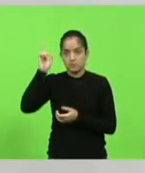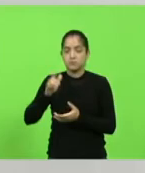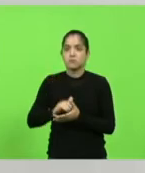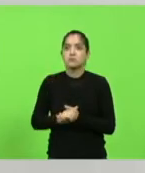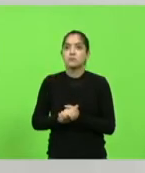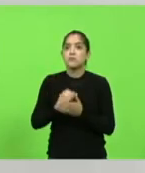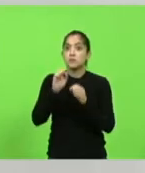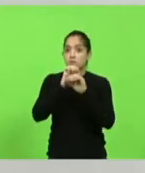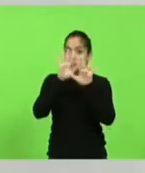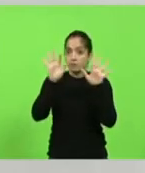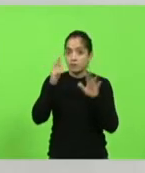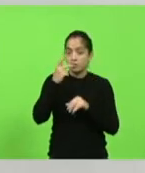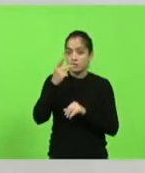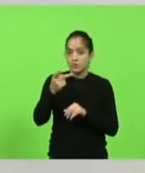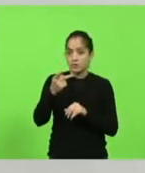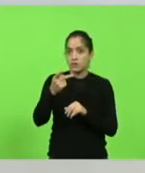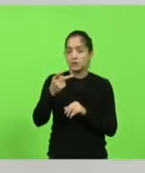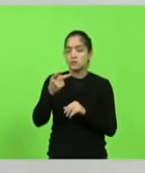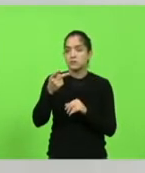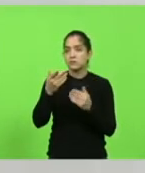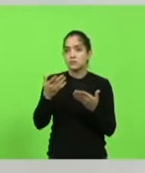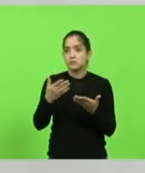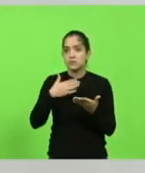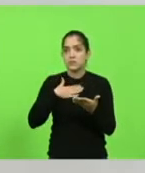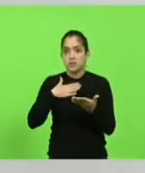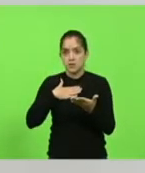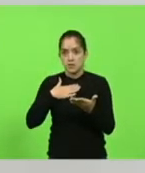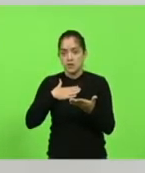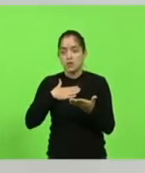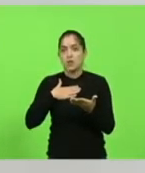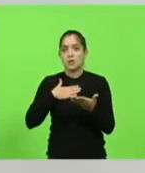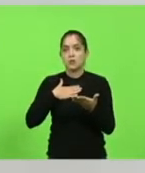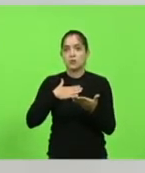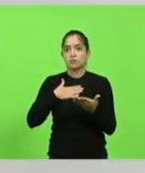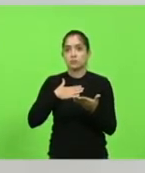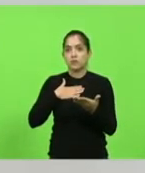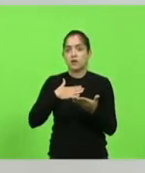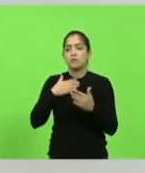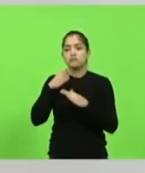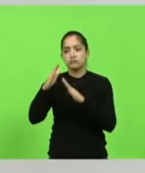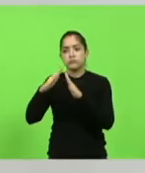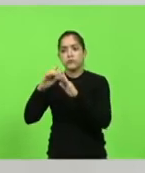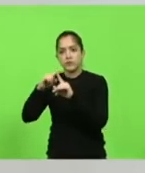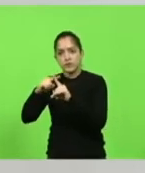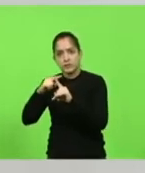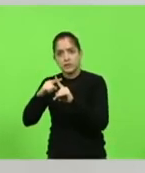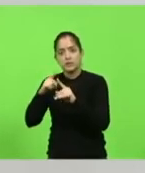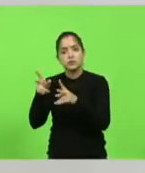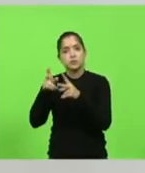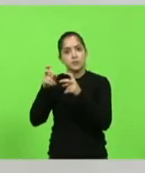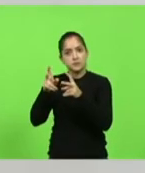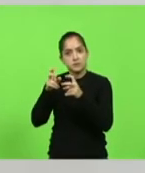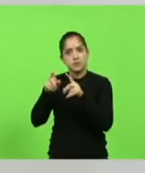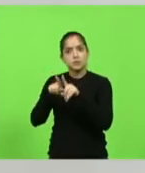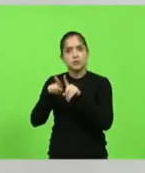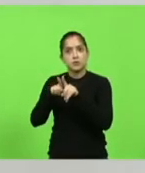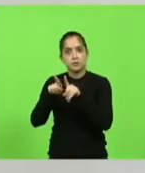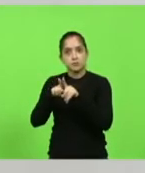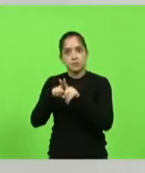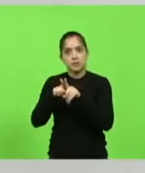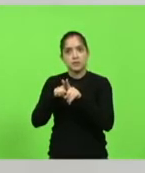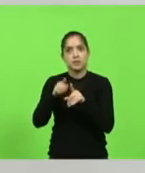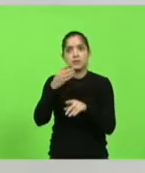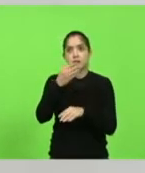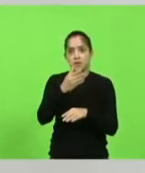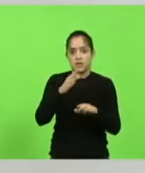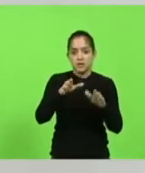clara e eu, que sou cristão e vivo em igreja, eu começo a perceber isso. As irmãs do círculo